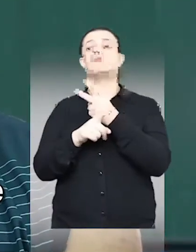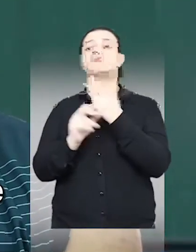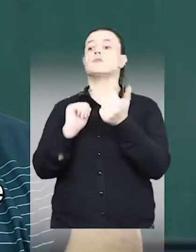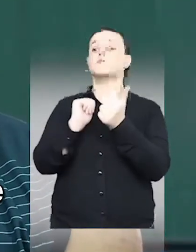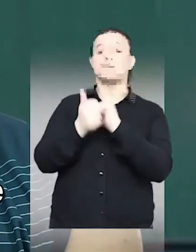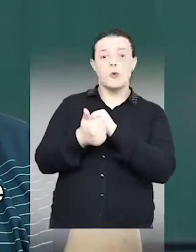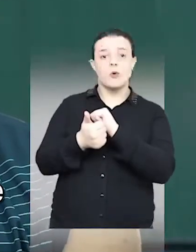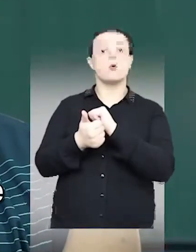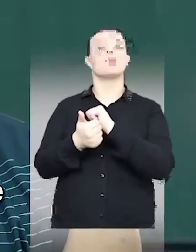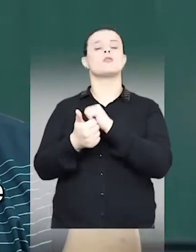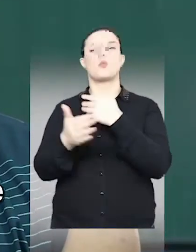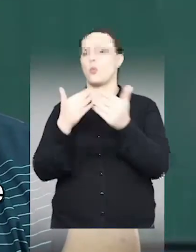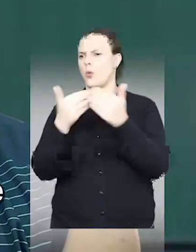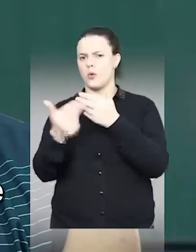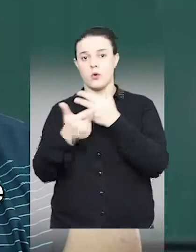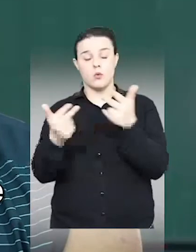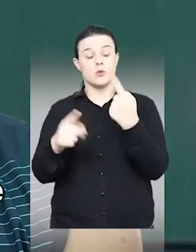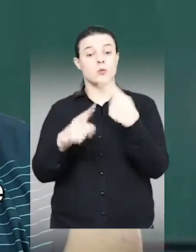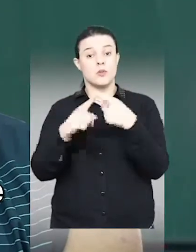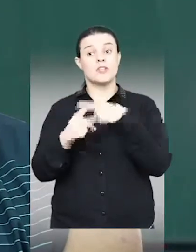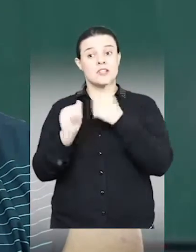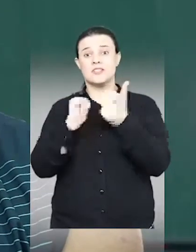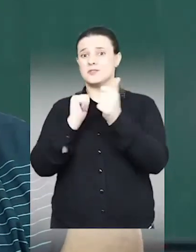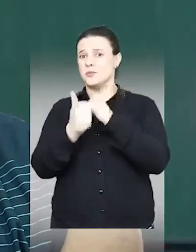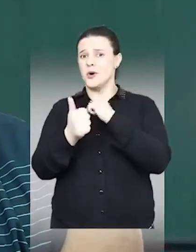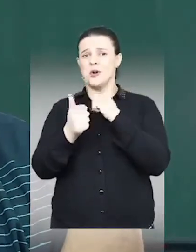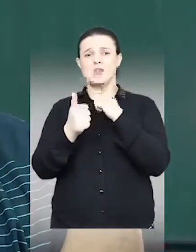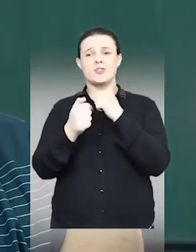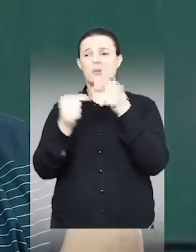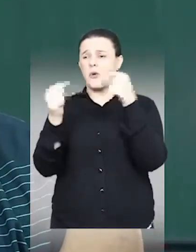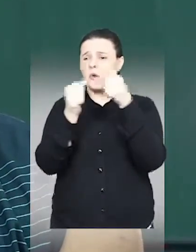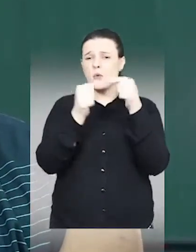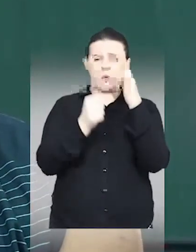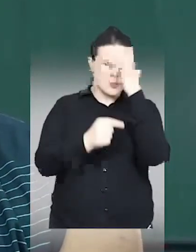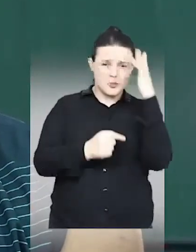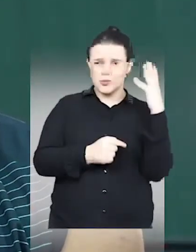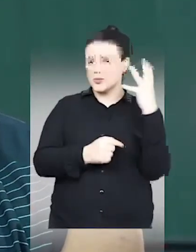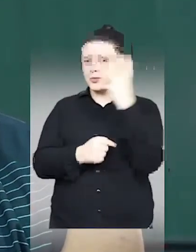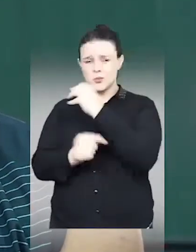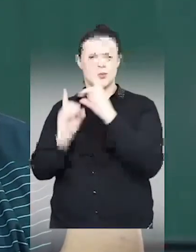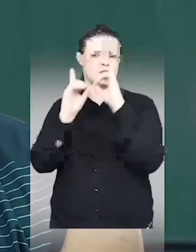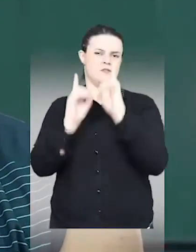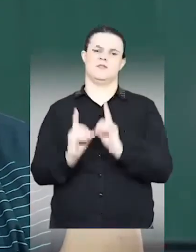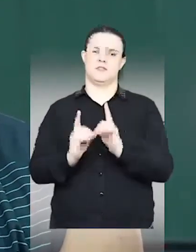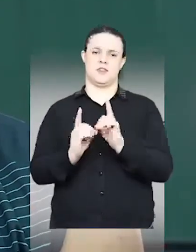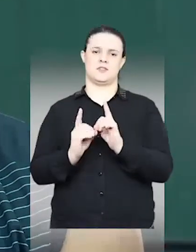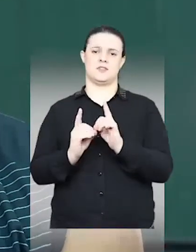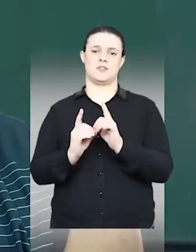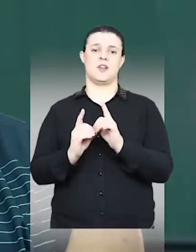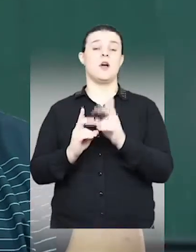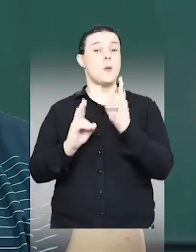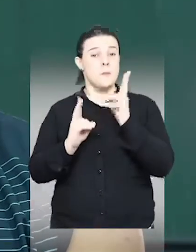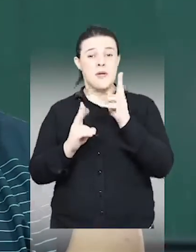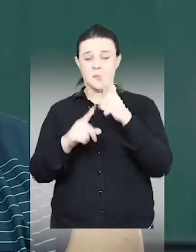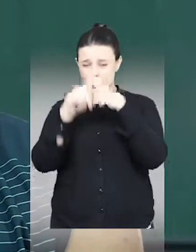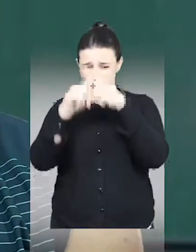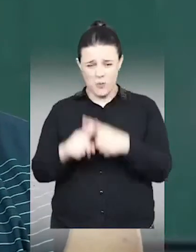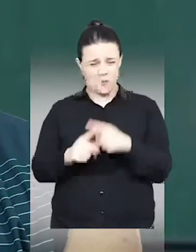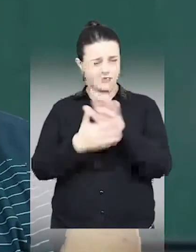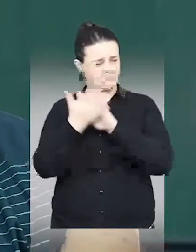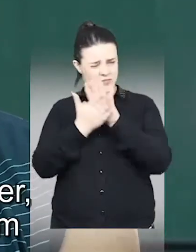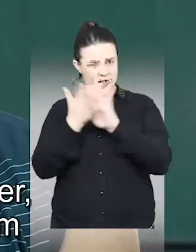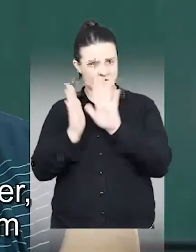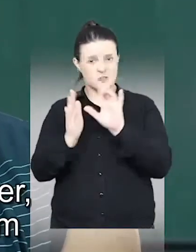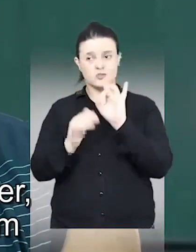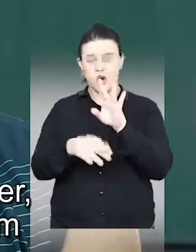Procure alguma modalidade esportiva, qualquer coisa, porque existe esporte para todo tipo de deficiência. Nem que não vá para